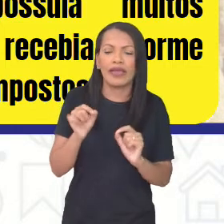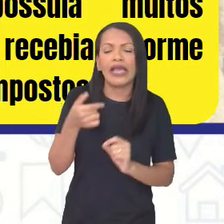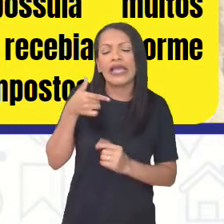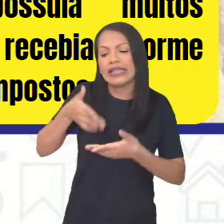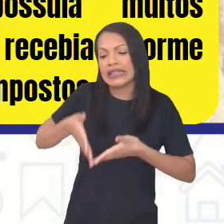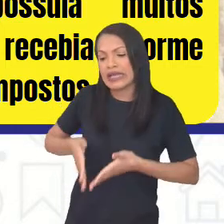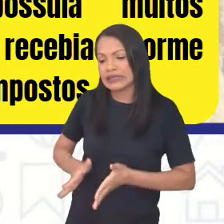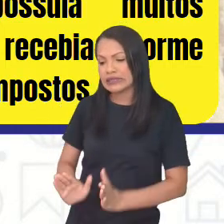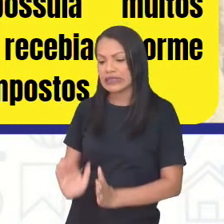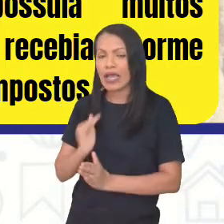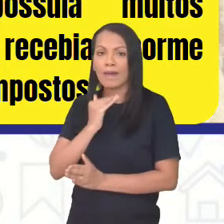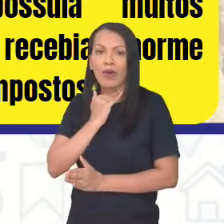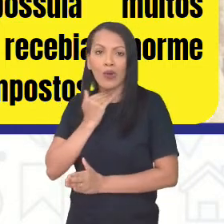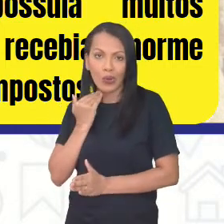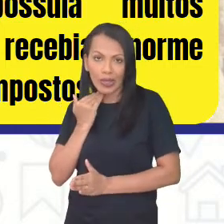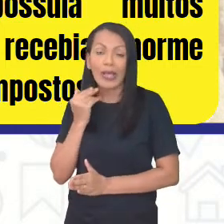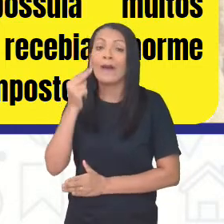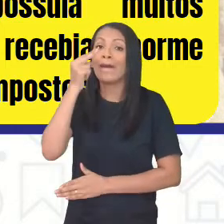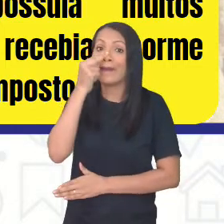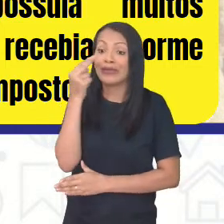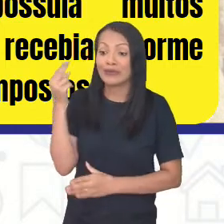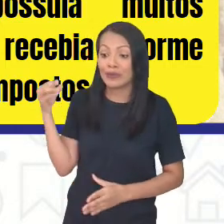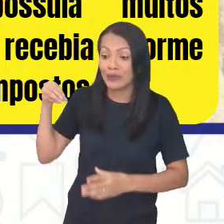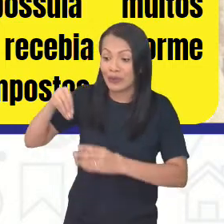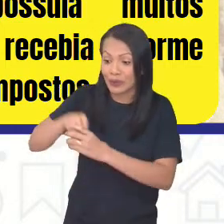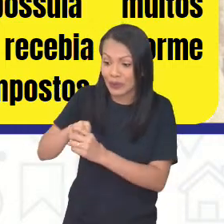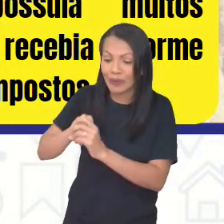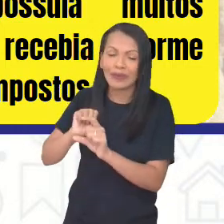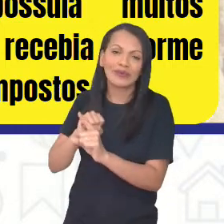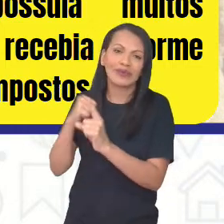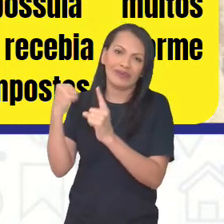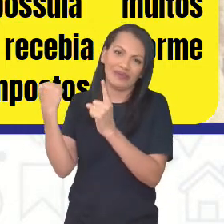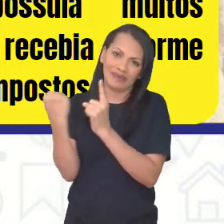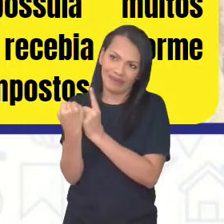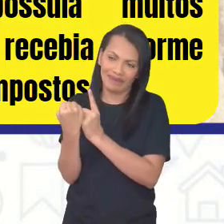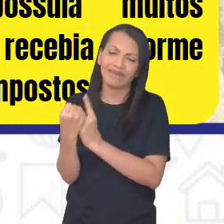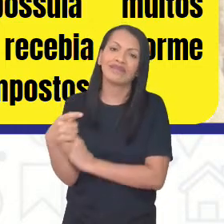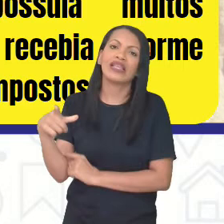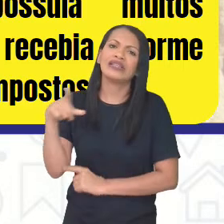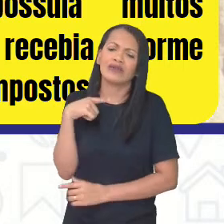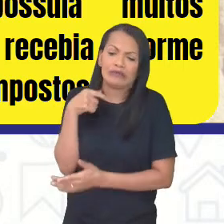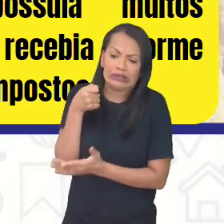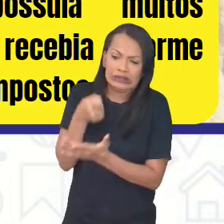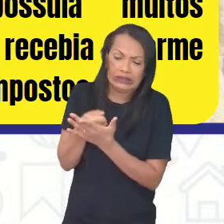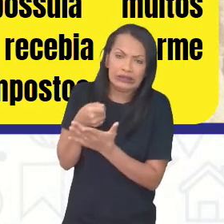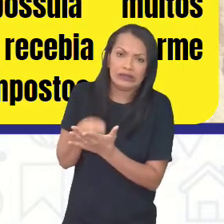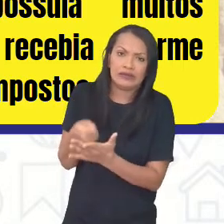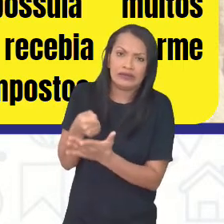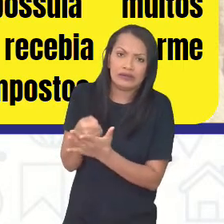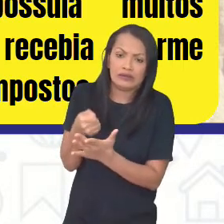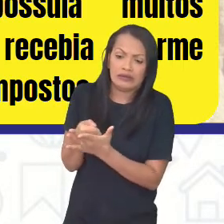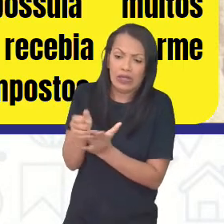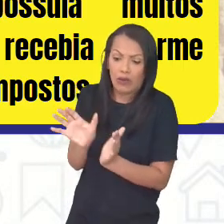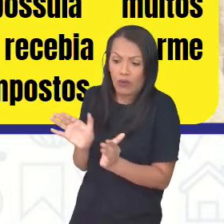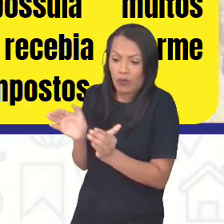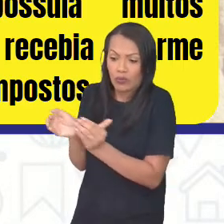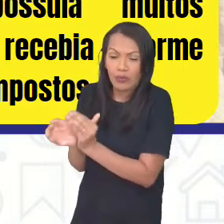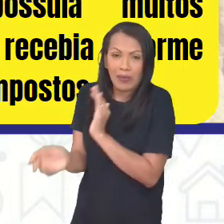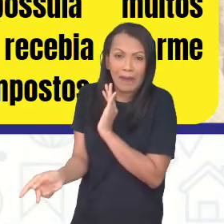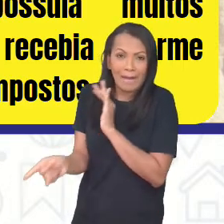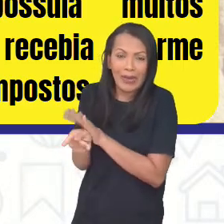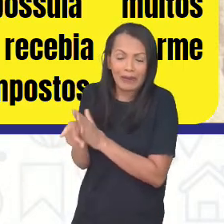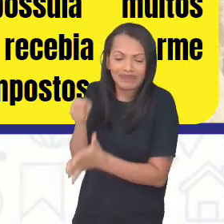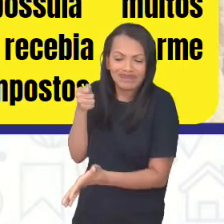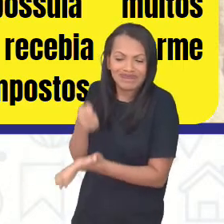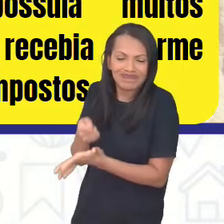grupo social, porque era uma sociedade que tinha uma rigidez estamental muito grande,